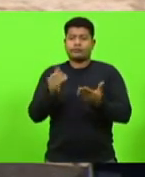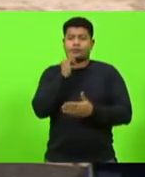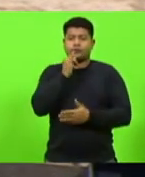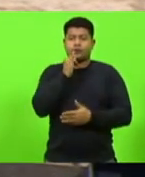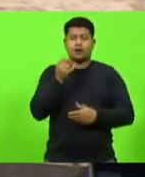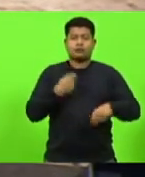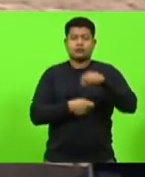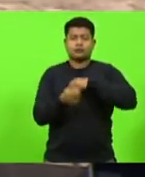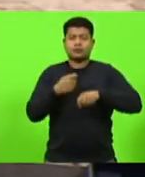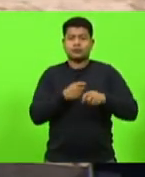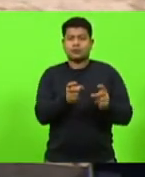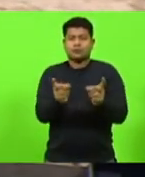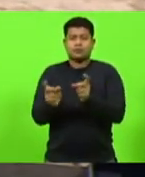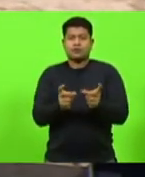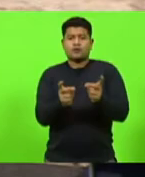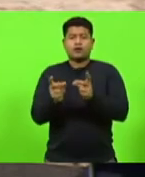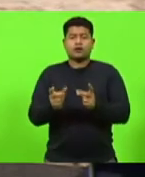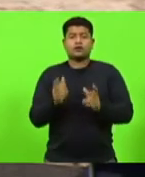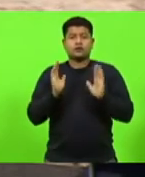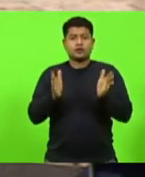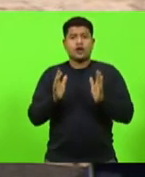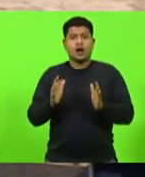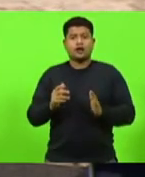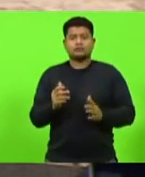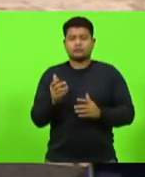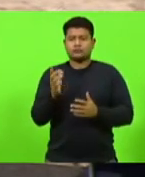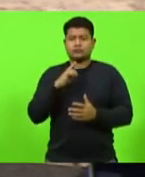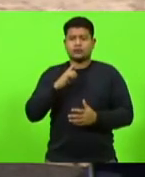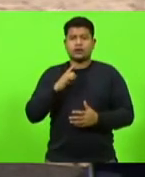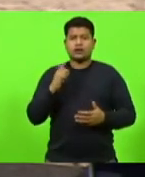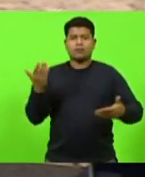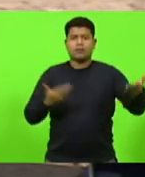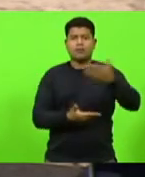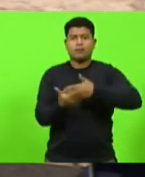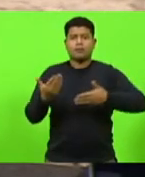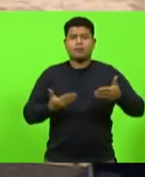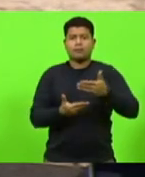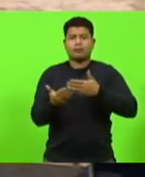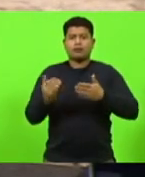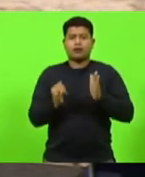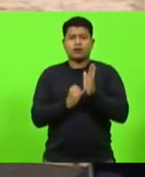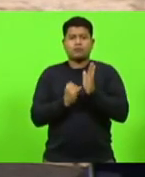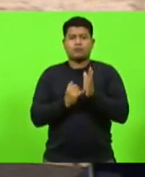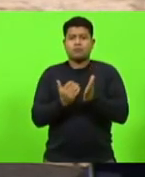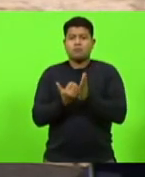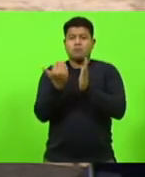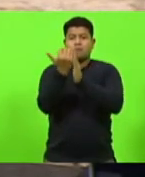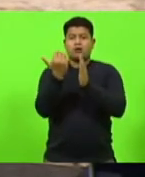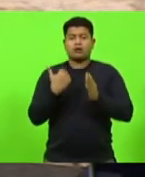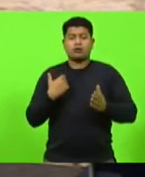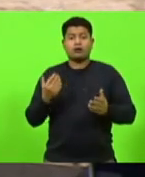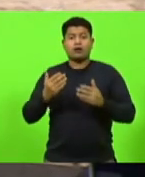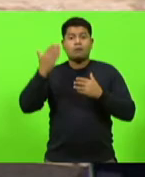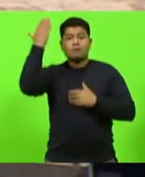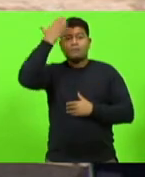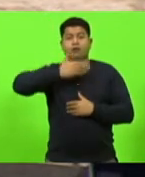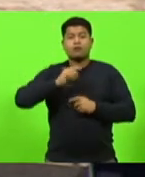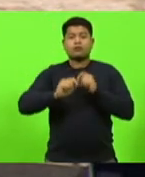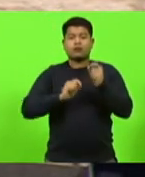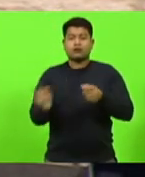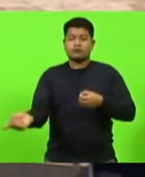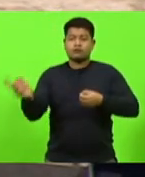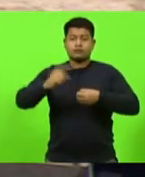estão voltando. A prova disso é que os empregos em Santa Catarina estão voltando, a indústria